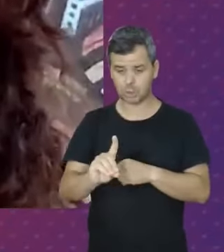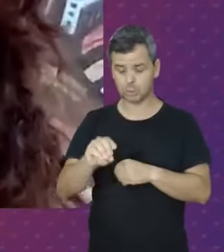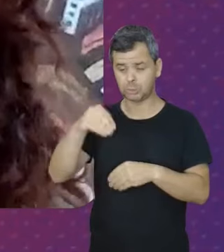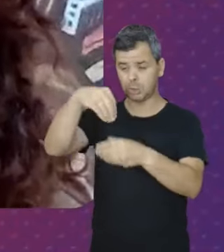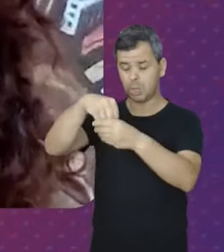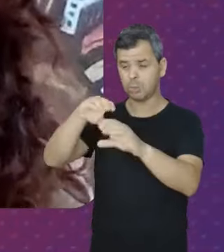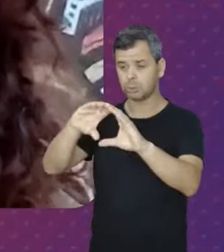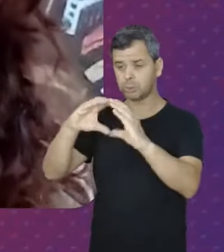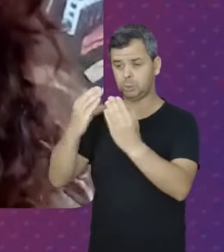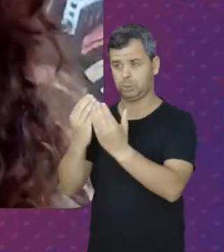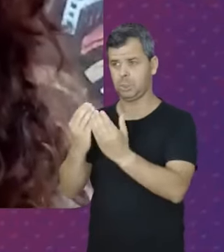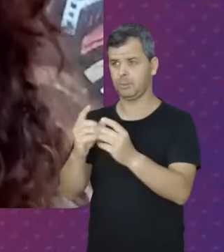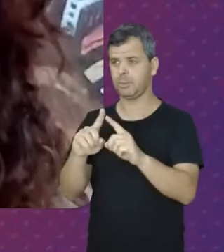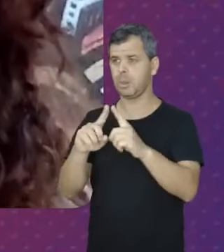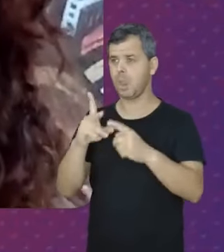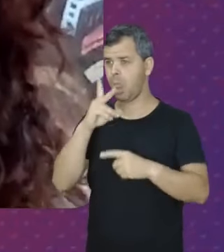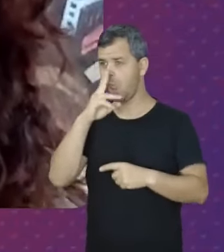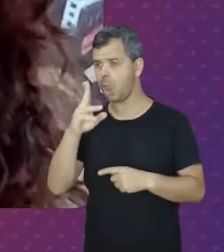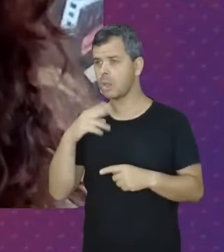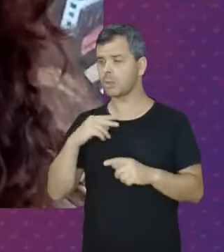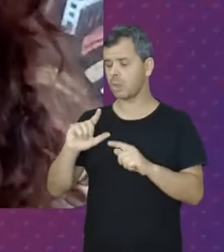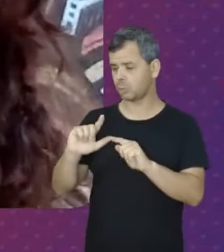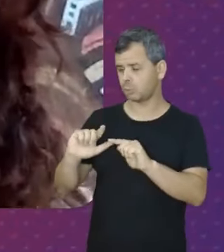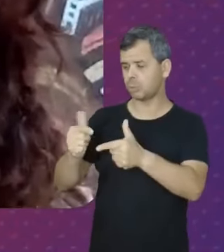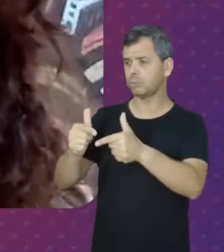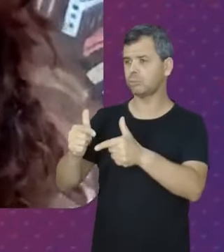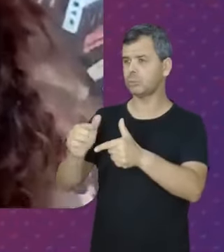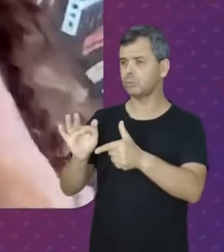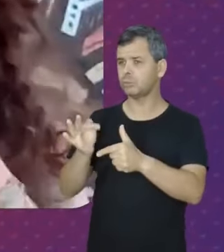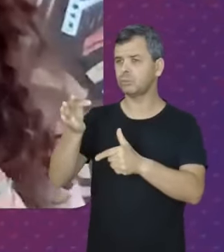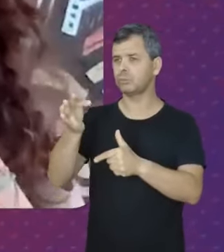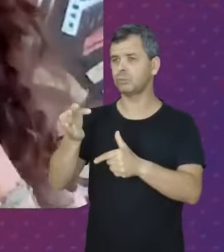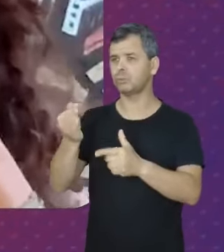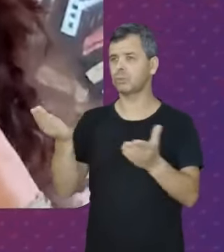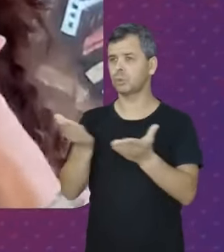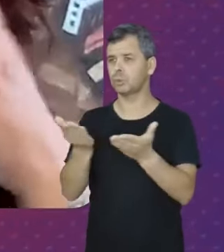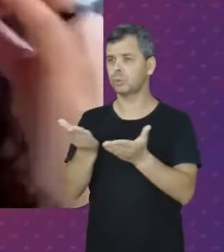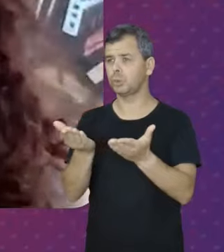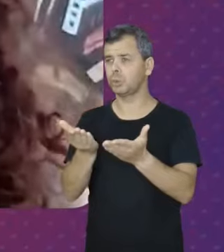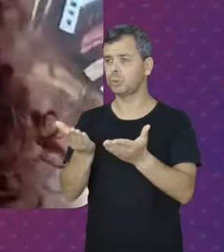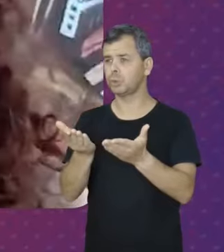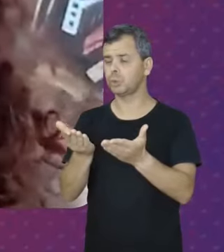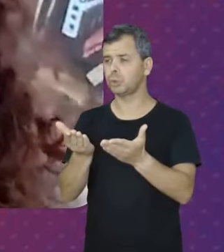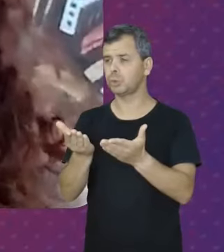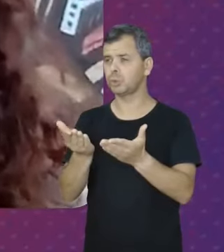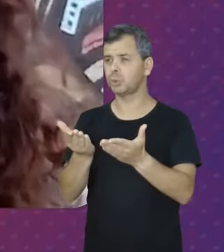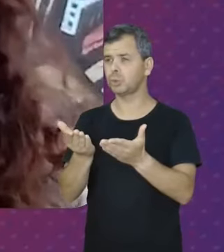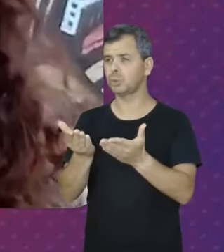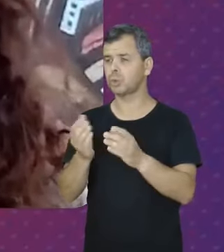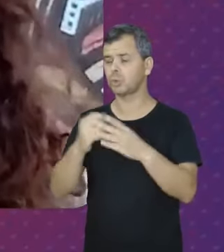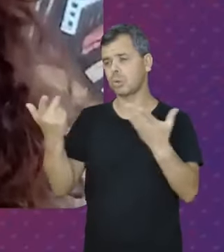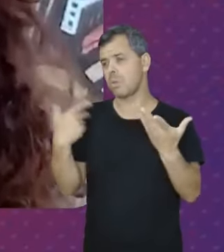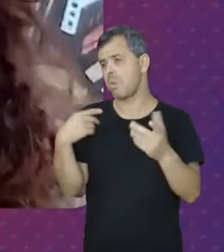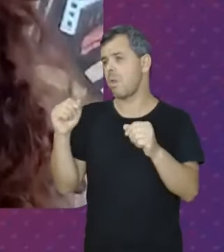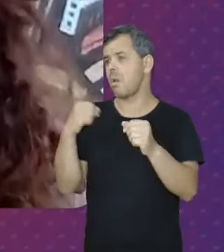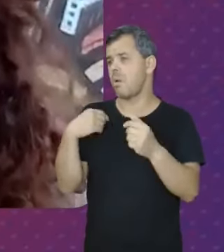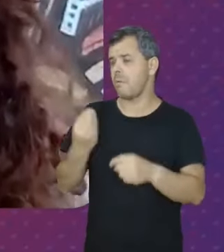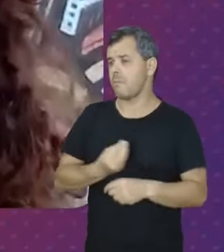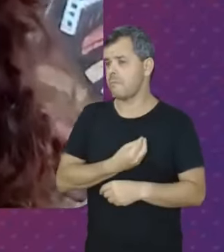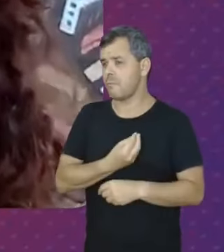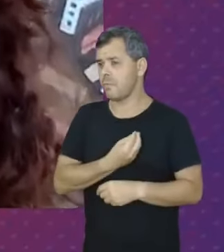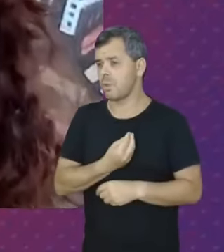comunidade. E aí, acho que a gente tem um desafio colocado hoje, né, na atual conjuntura do país, é